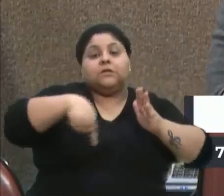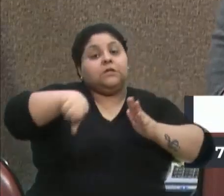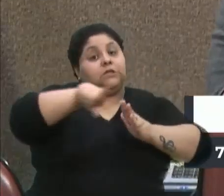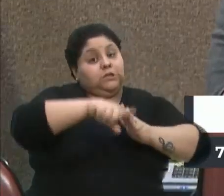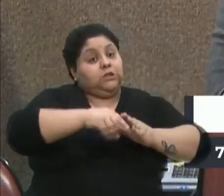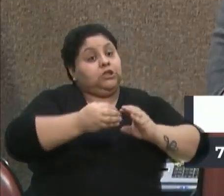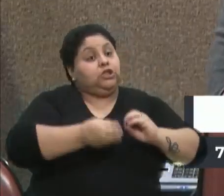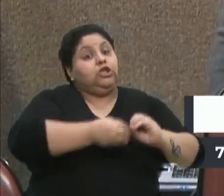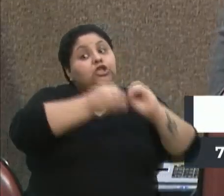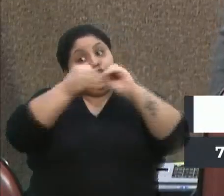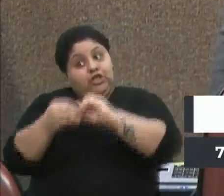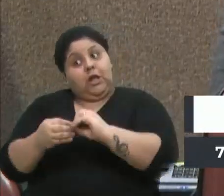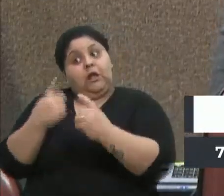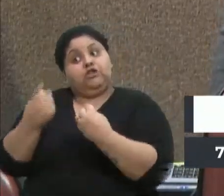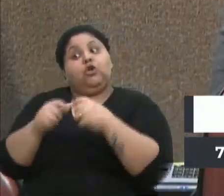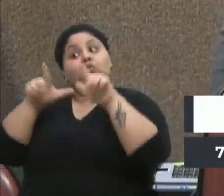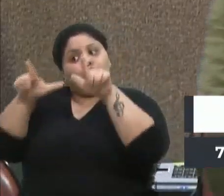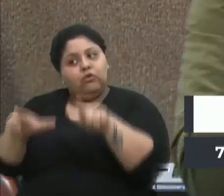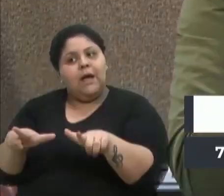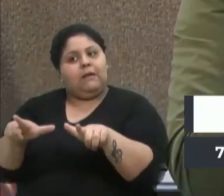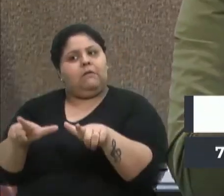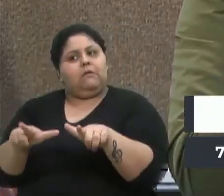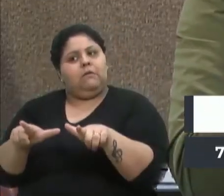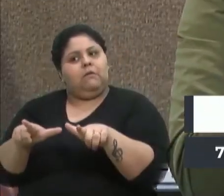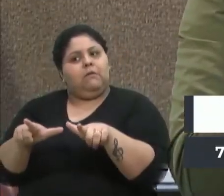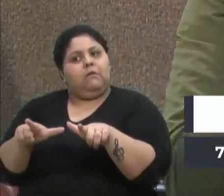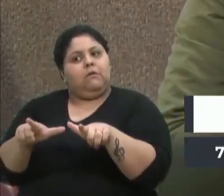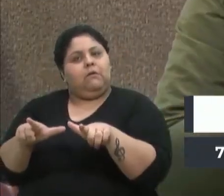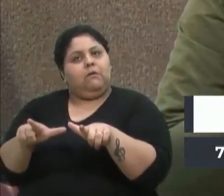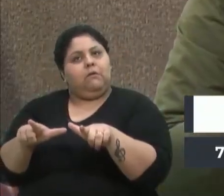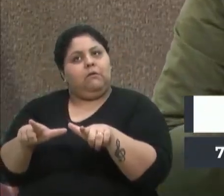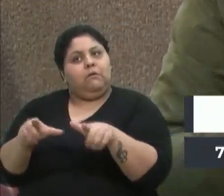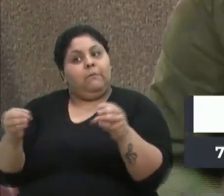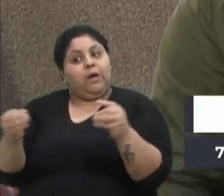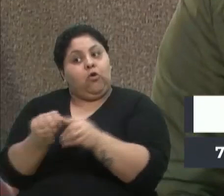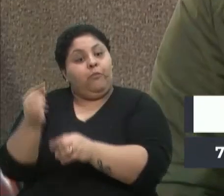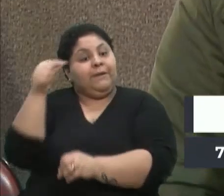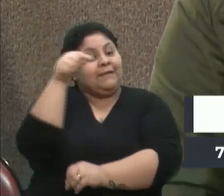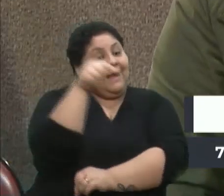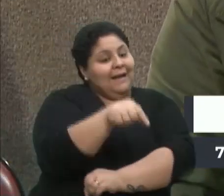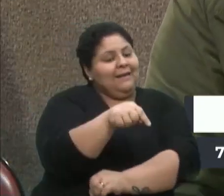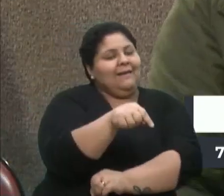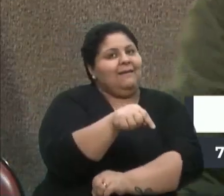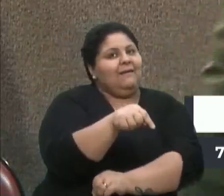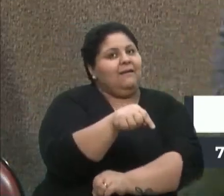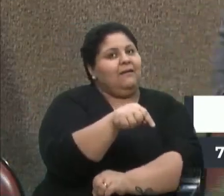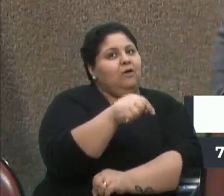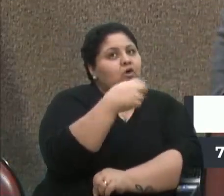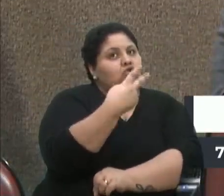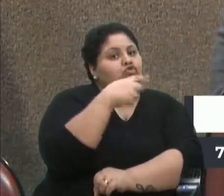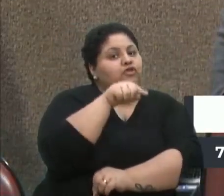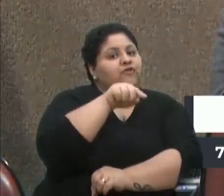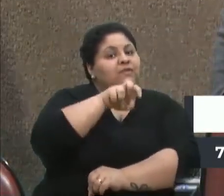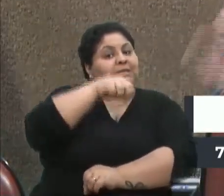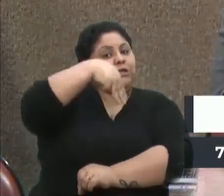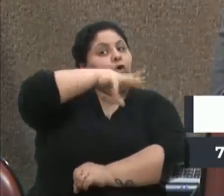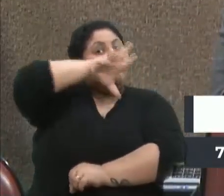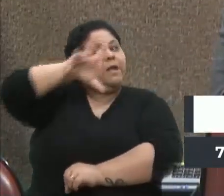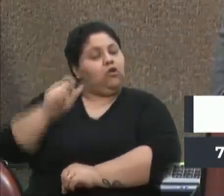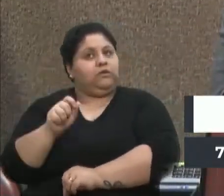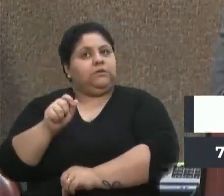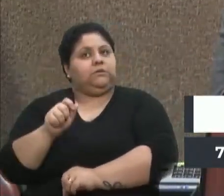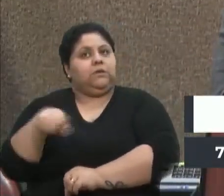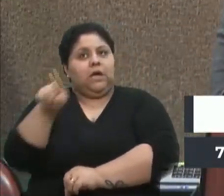algum lugar para suprir os 2,5 milhões. Então, acho que a gente tem que ter cuidado, e todo mundo aqui concorda que tem que ter